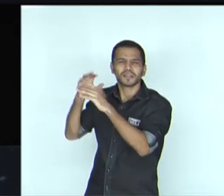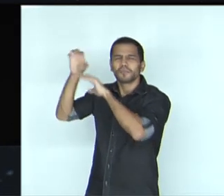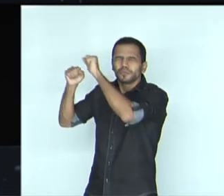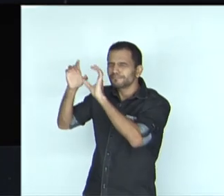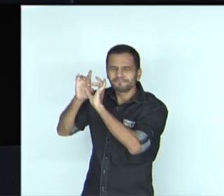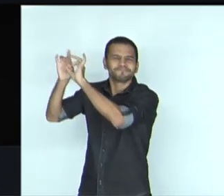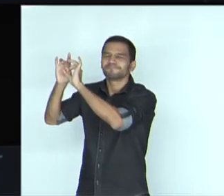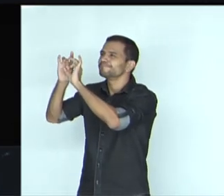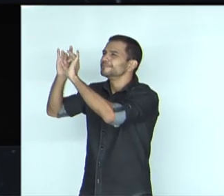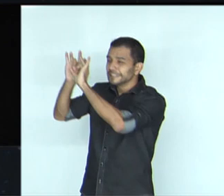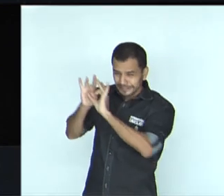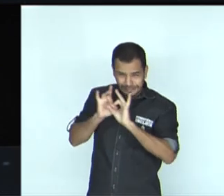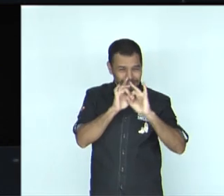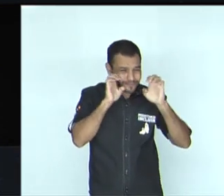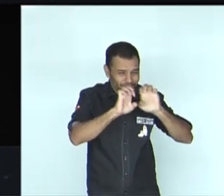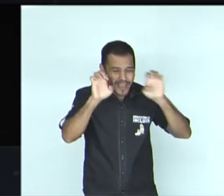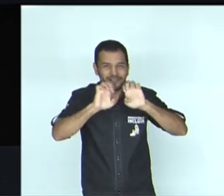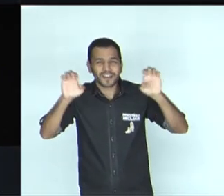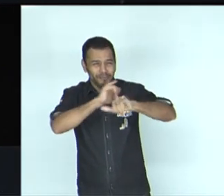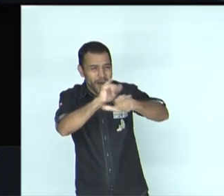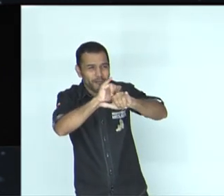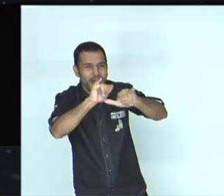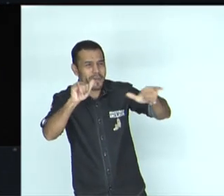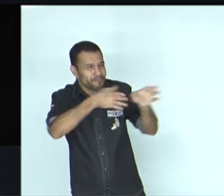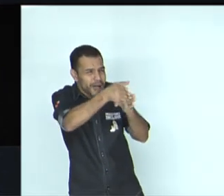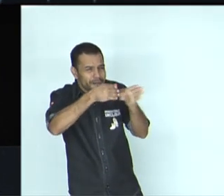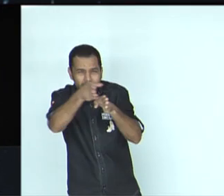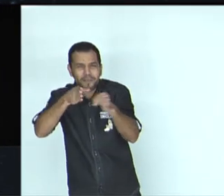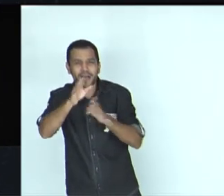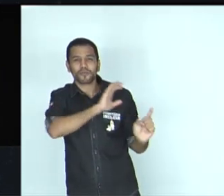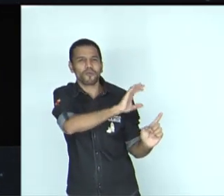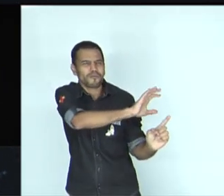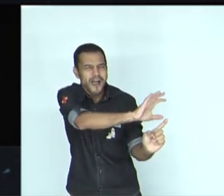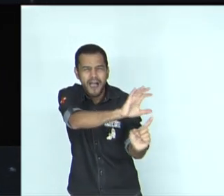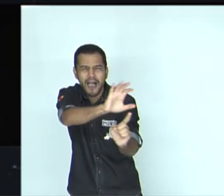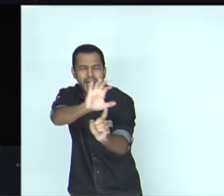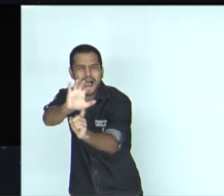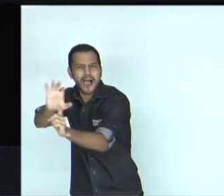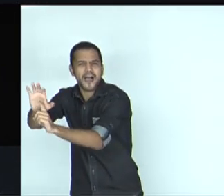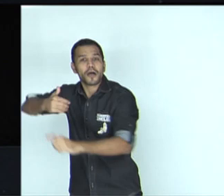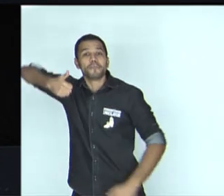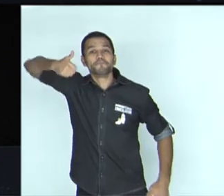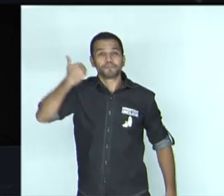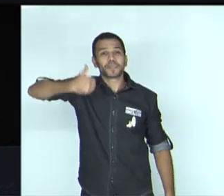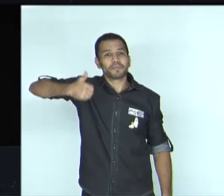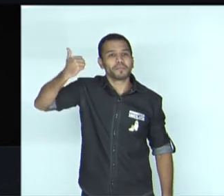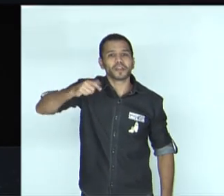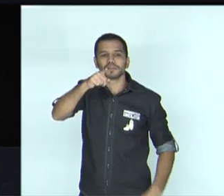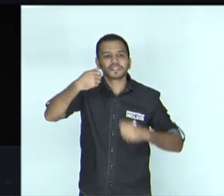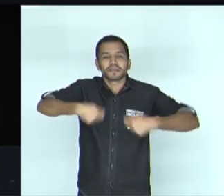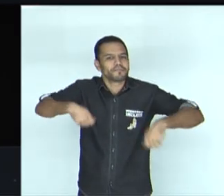adiante, faça Jesus chegar aos corações, promova o reino de Deus a quem precisa,